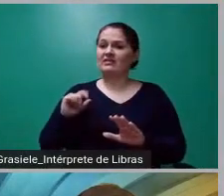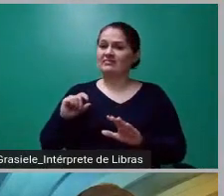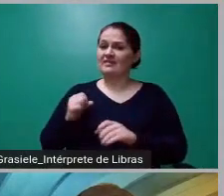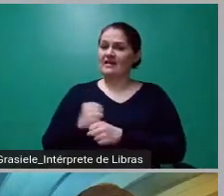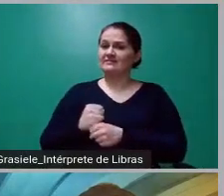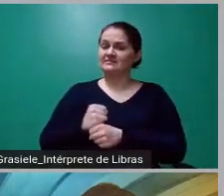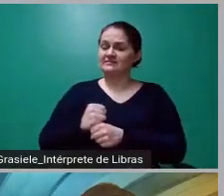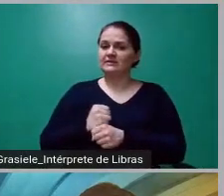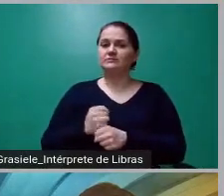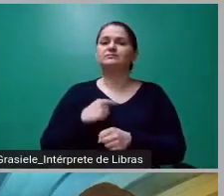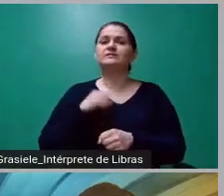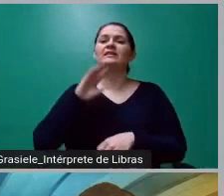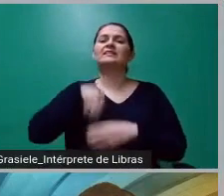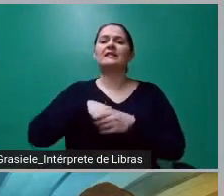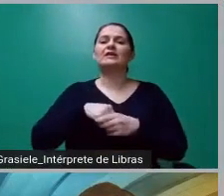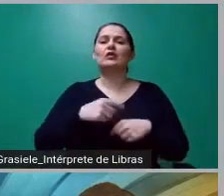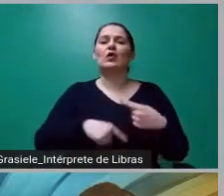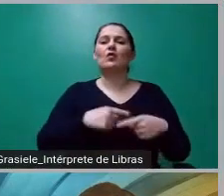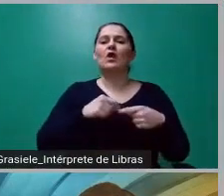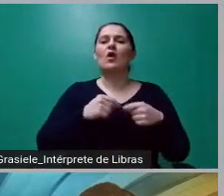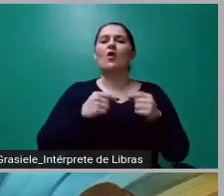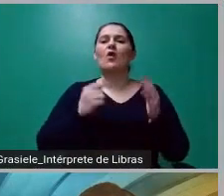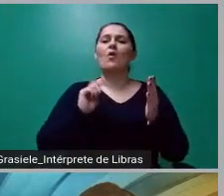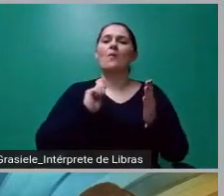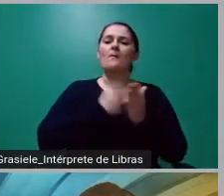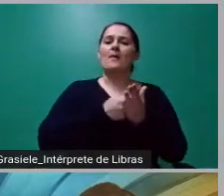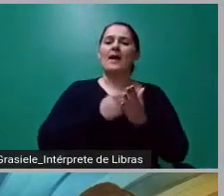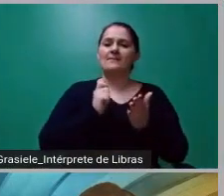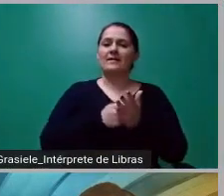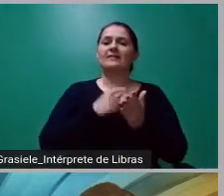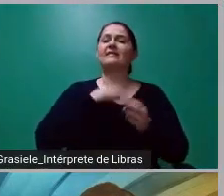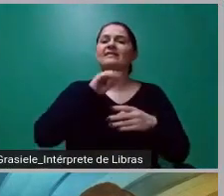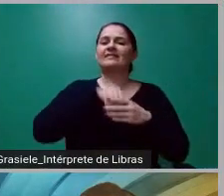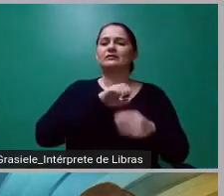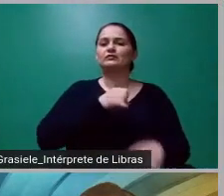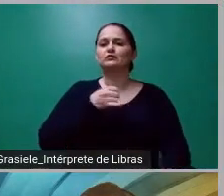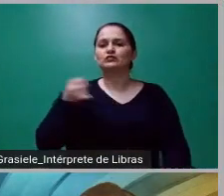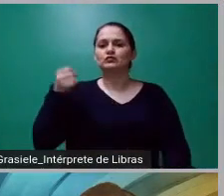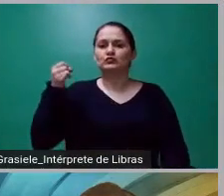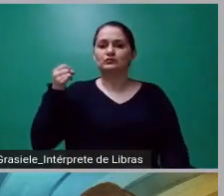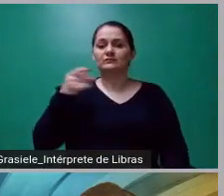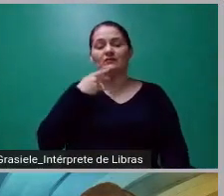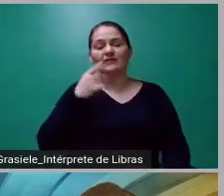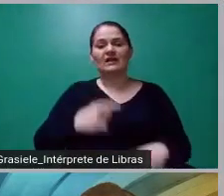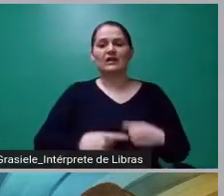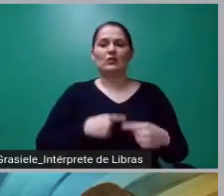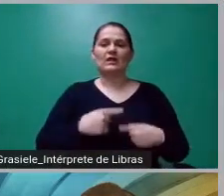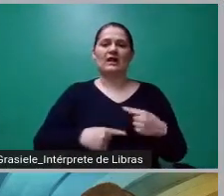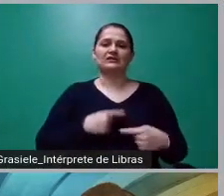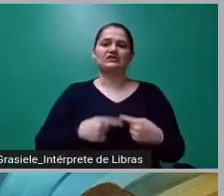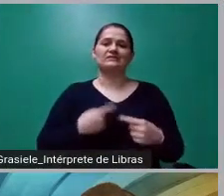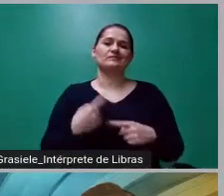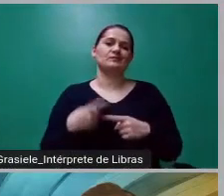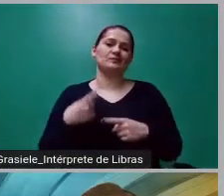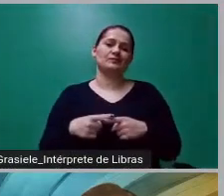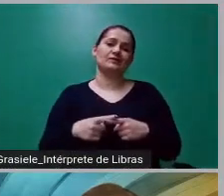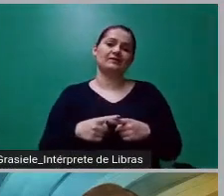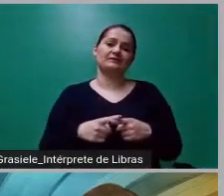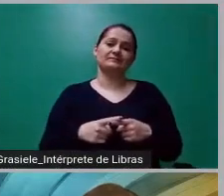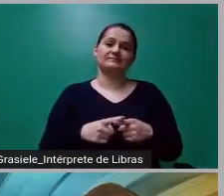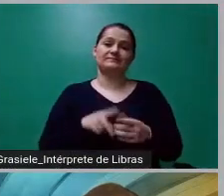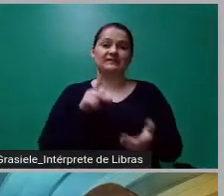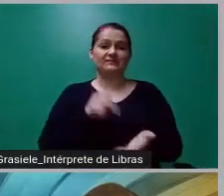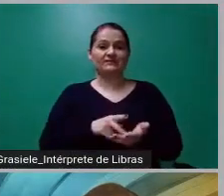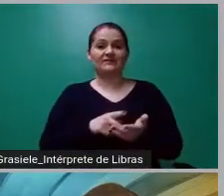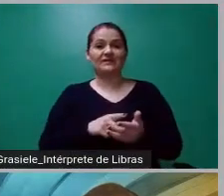ou amortização estão também os juros. Chamam de rolagem, mas na verdade é